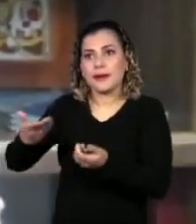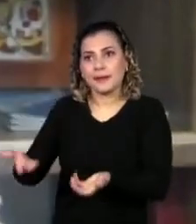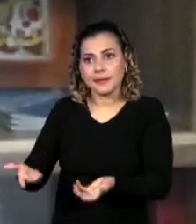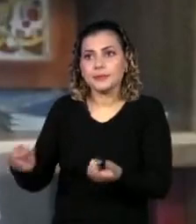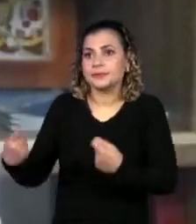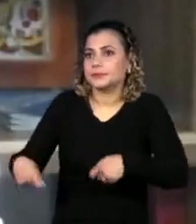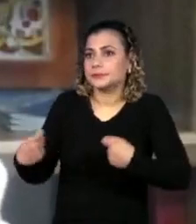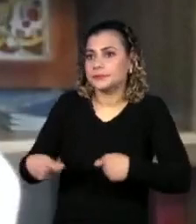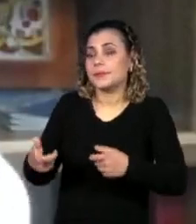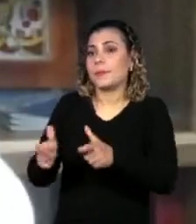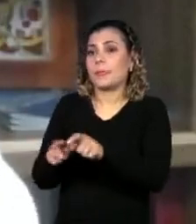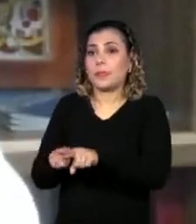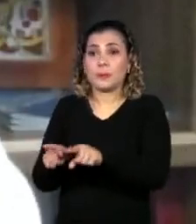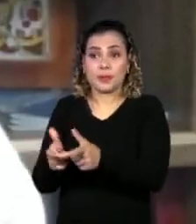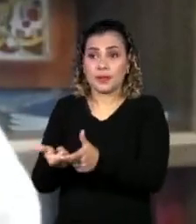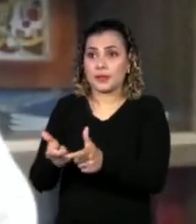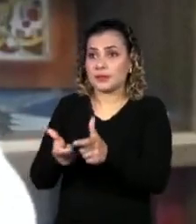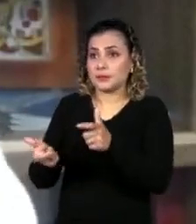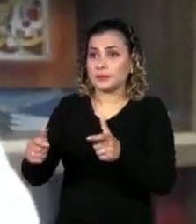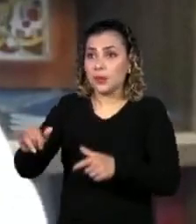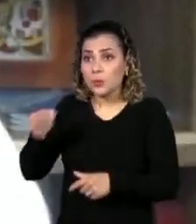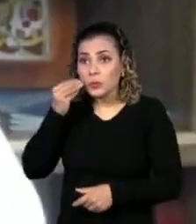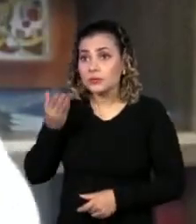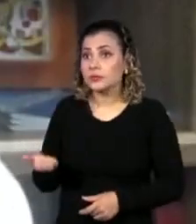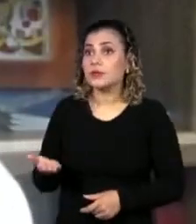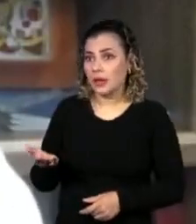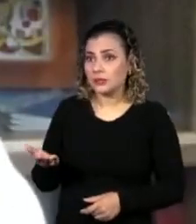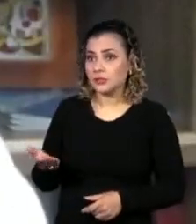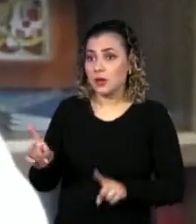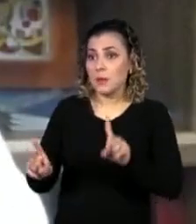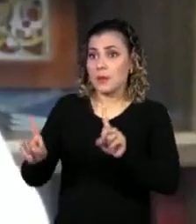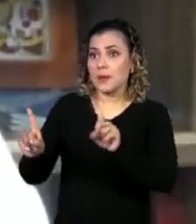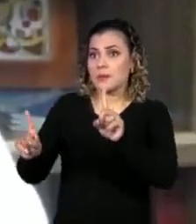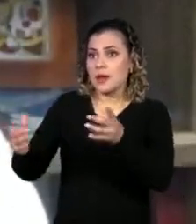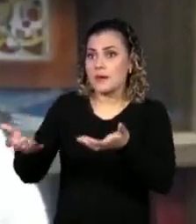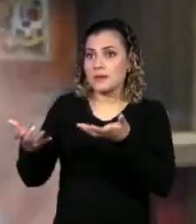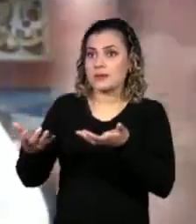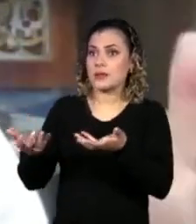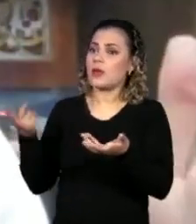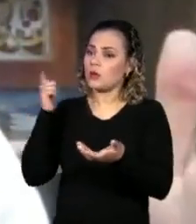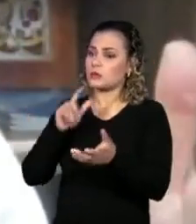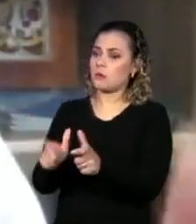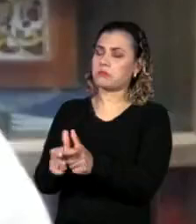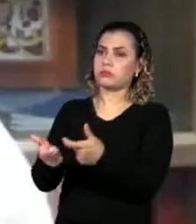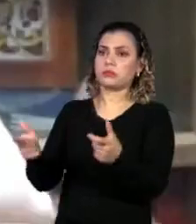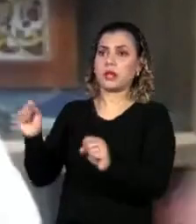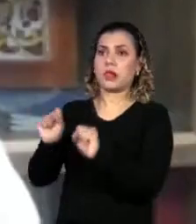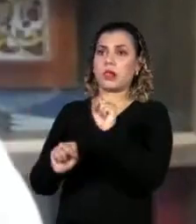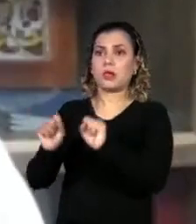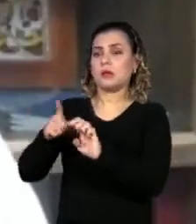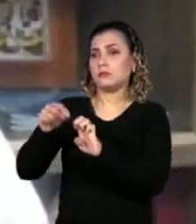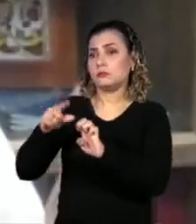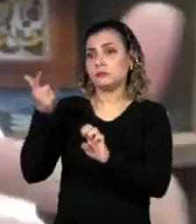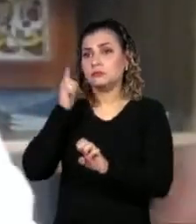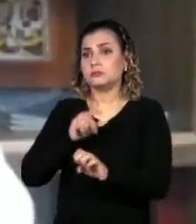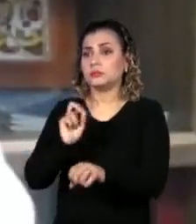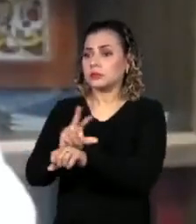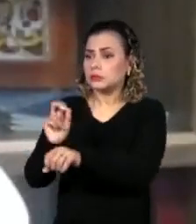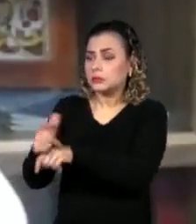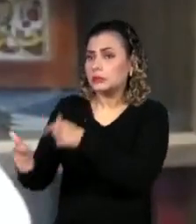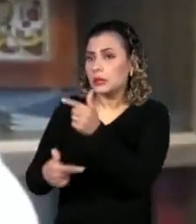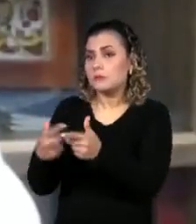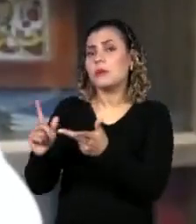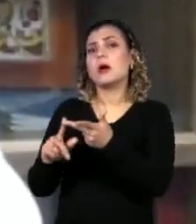mercado, um crescimento daquela oportunidade, uma vantagem competitiva e fazer um negócio, né, isso que, ao contrário, gere empregos,